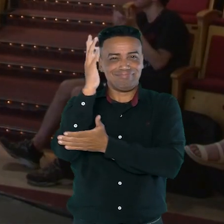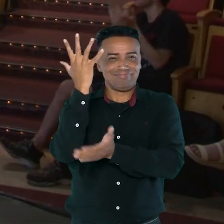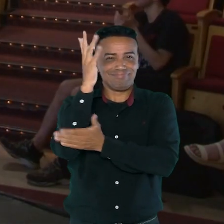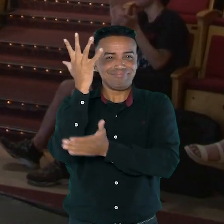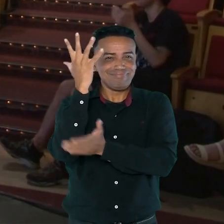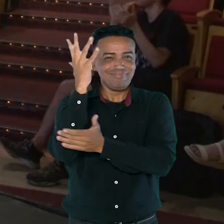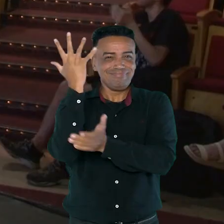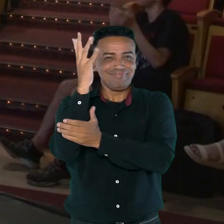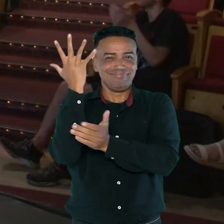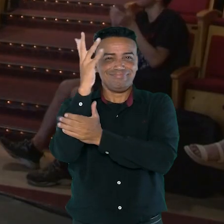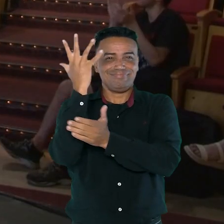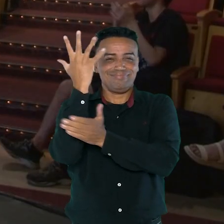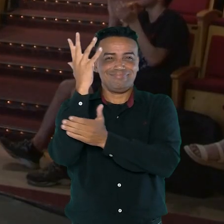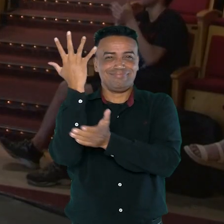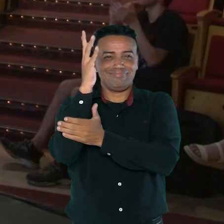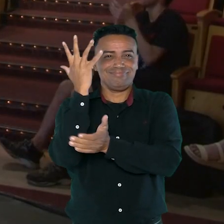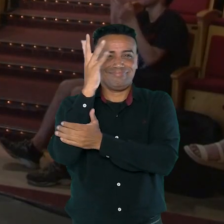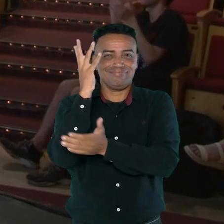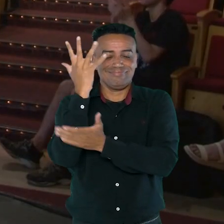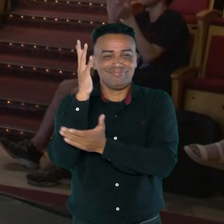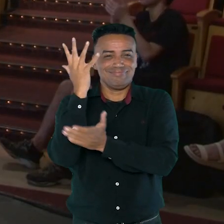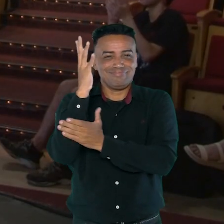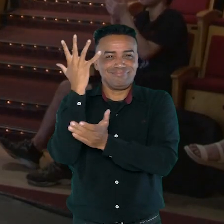Vemos toda a plateia aplaudindo.